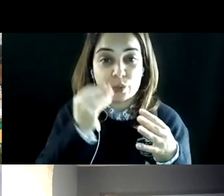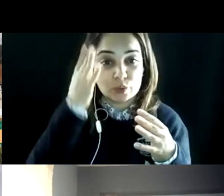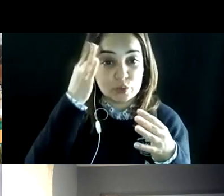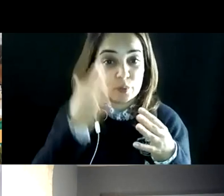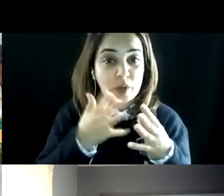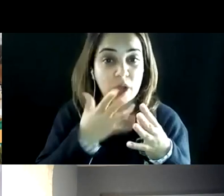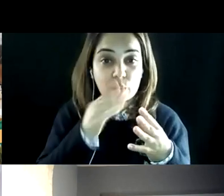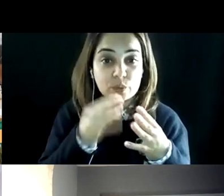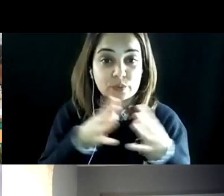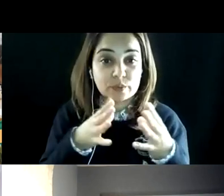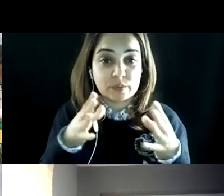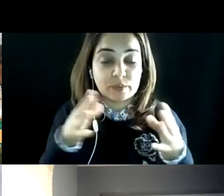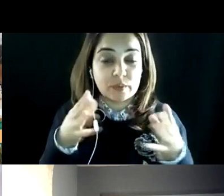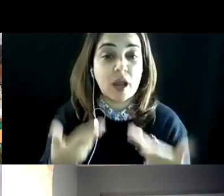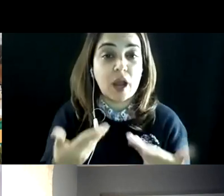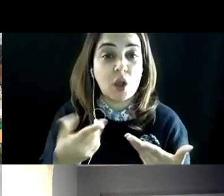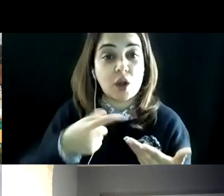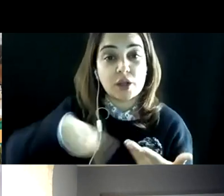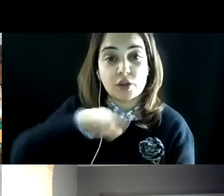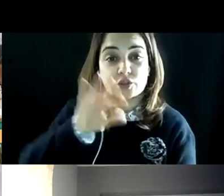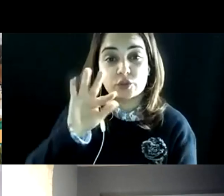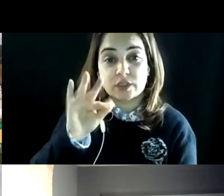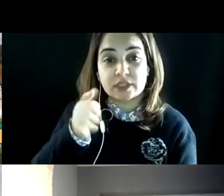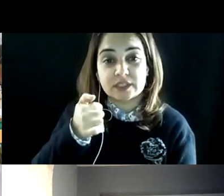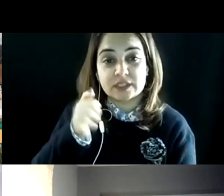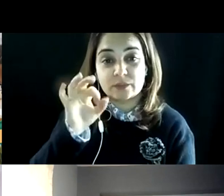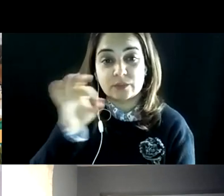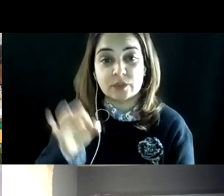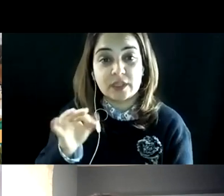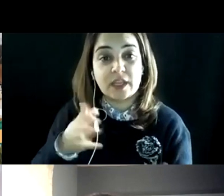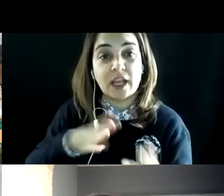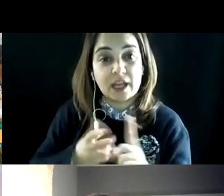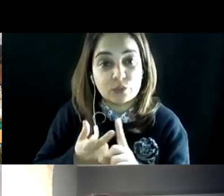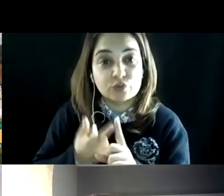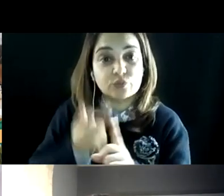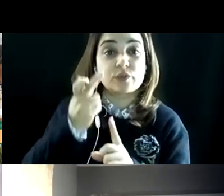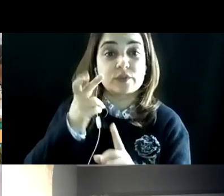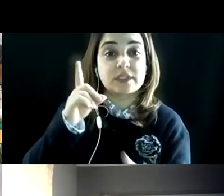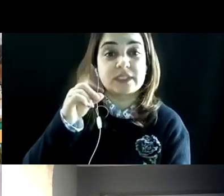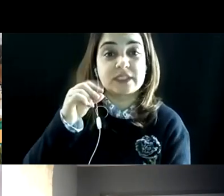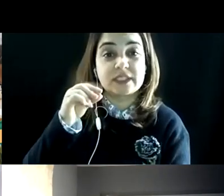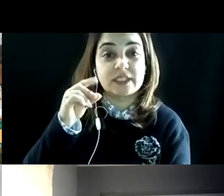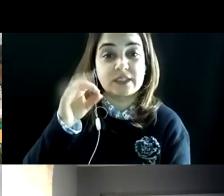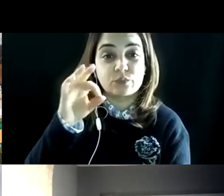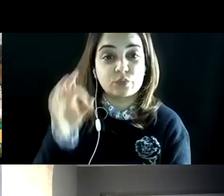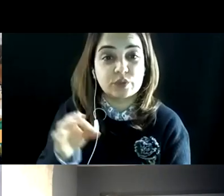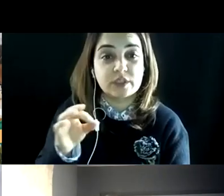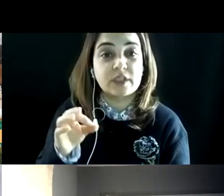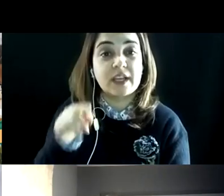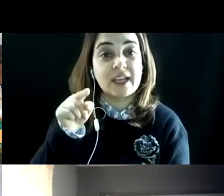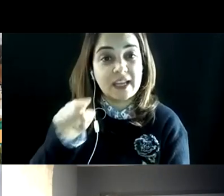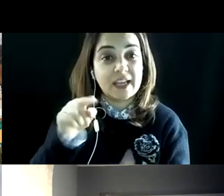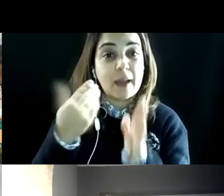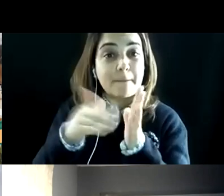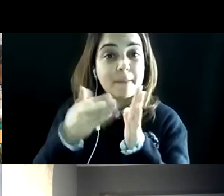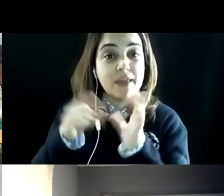superior, nós estamos neste momento nos 45%, alguma coisa assim, quer subir para, creio que 60% por volta disso, que será a média